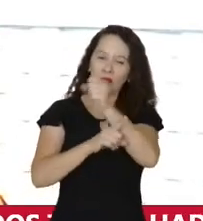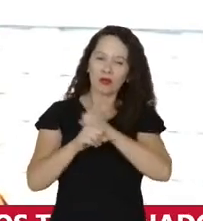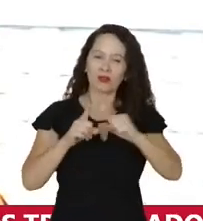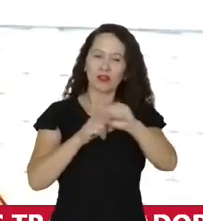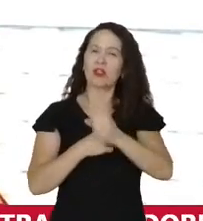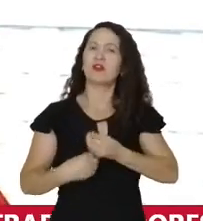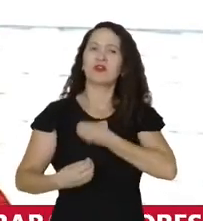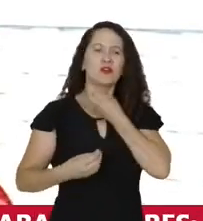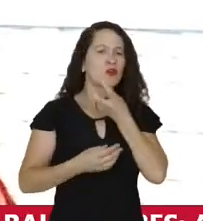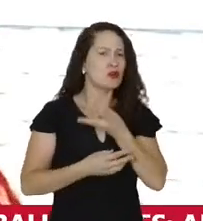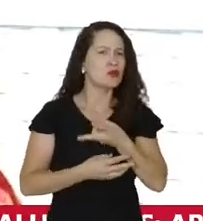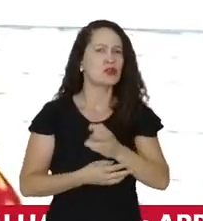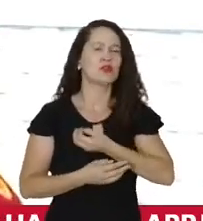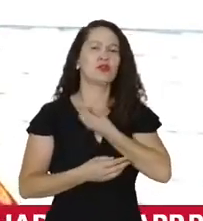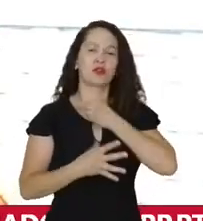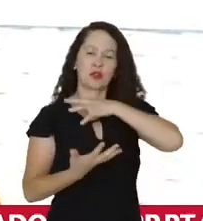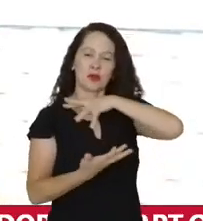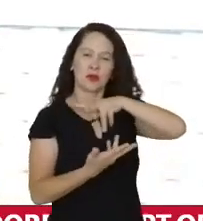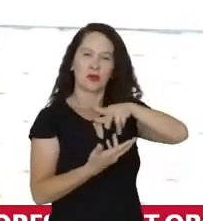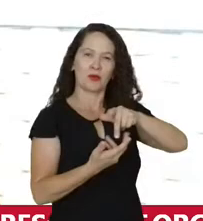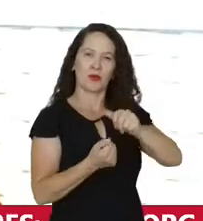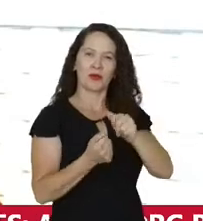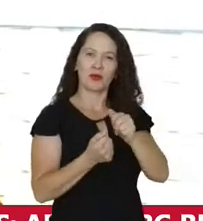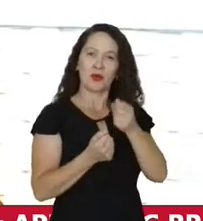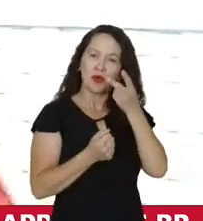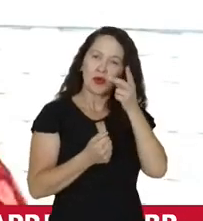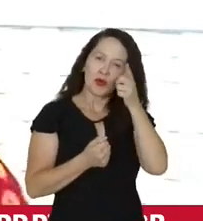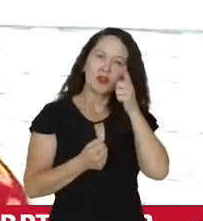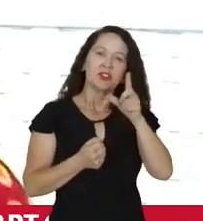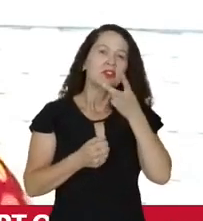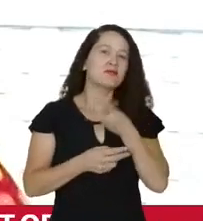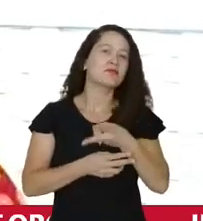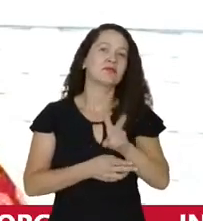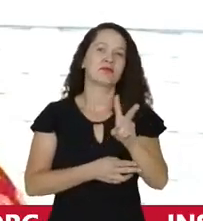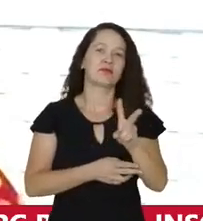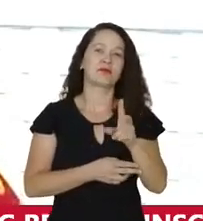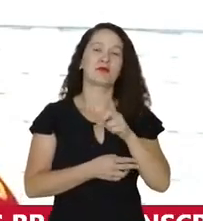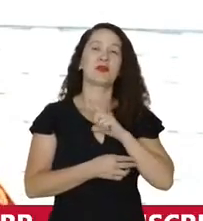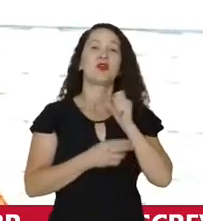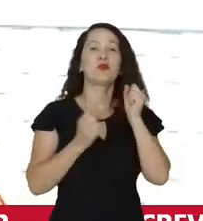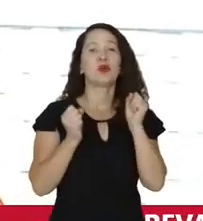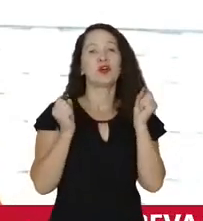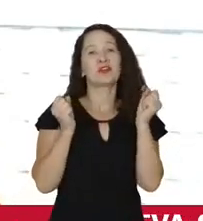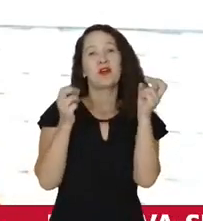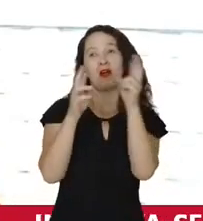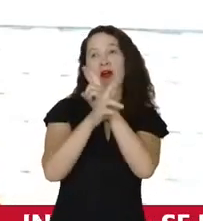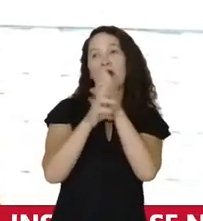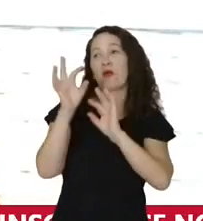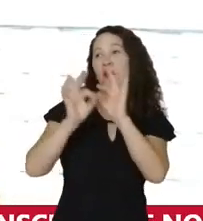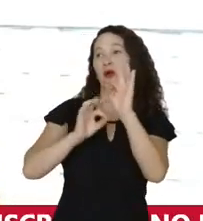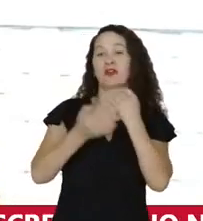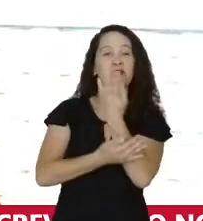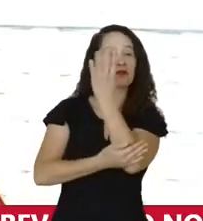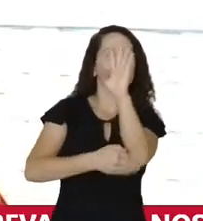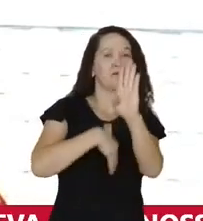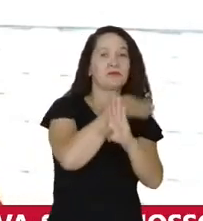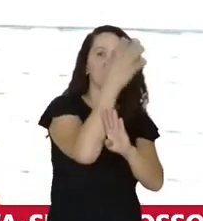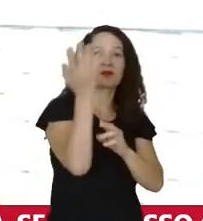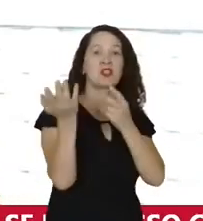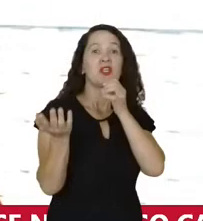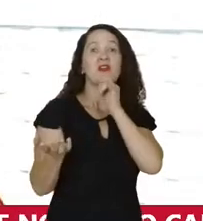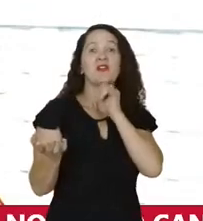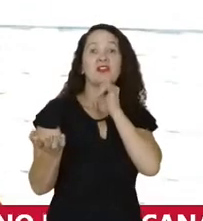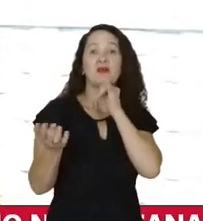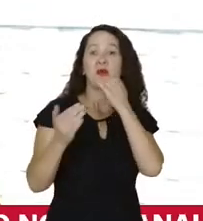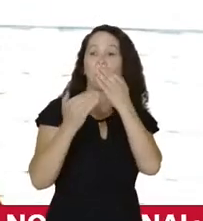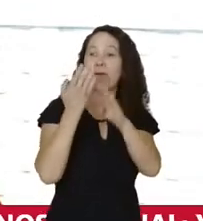sociedade viva, para que este mundo consiga avançar. Eu poderia aqui fazer relações com a lógica do meio ambiente, essa lógica exploratória,